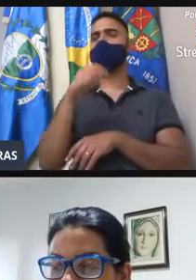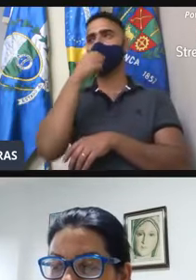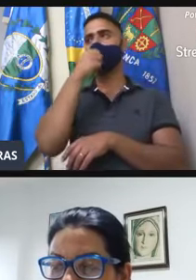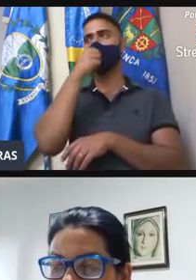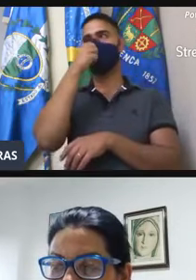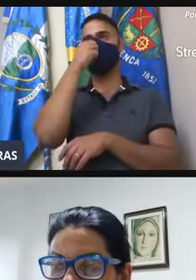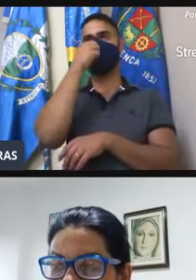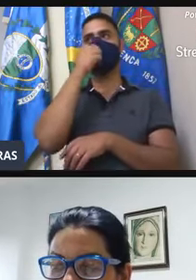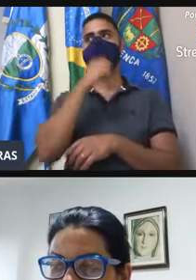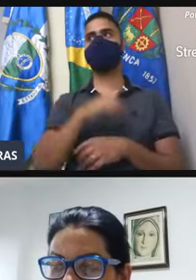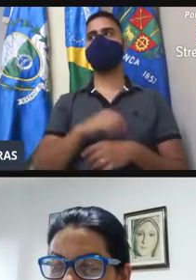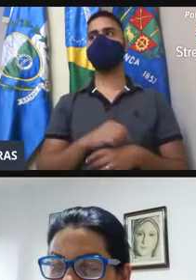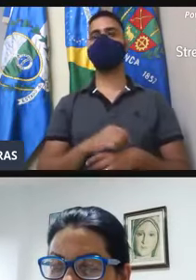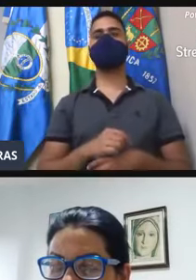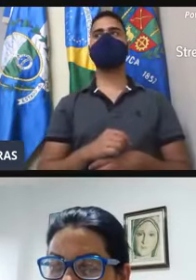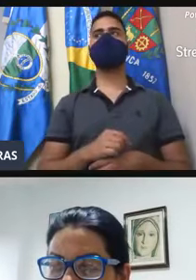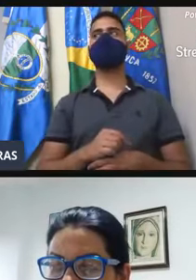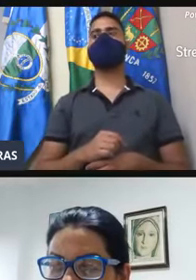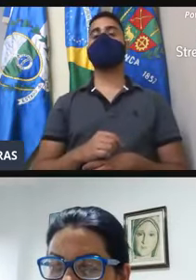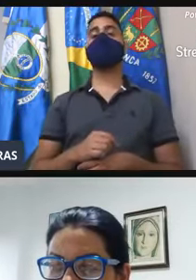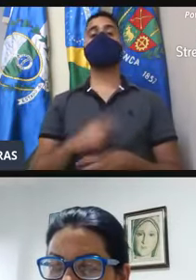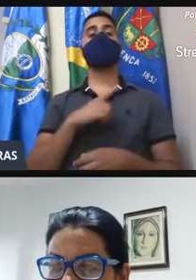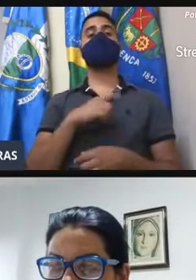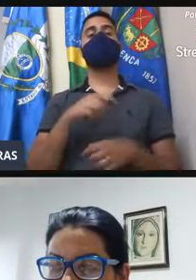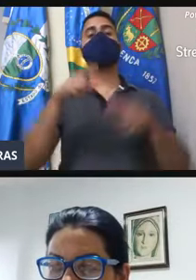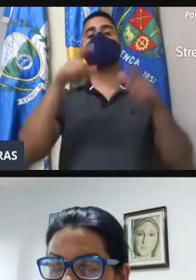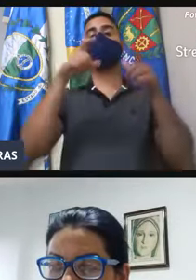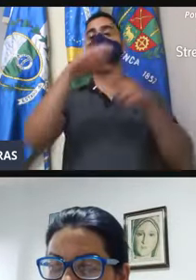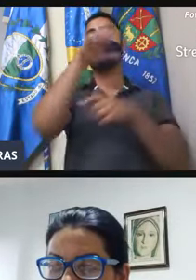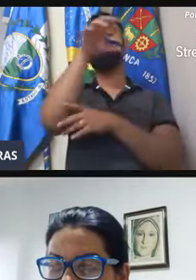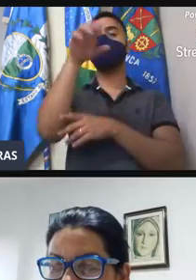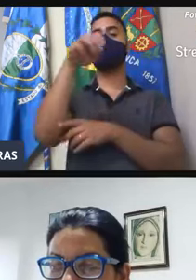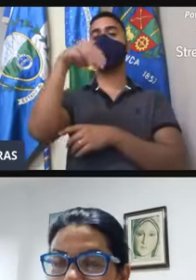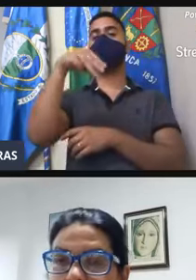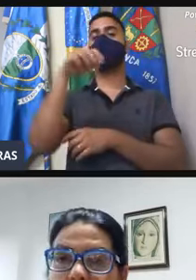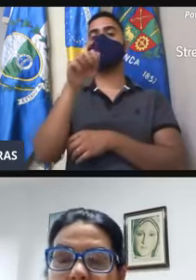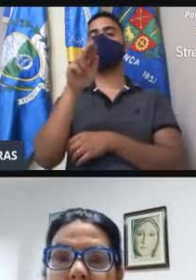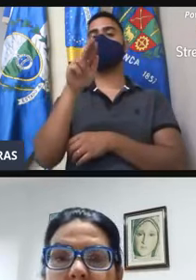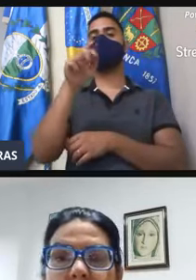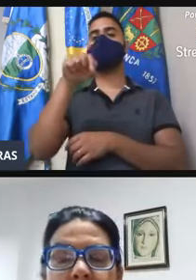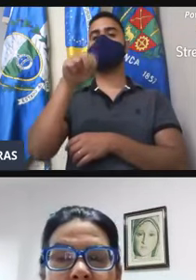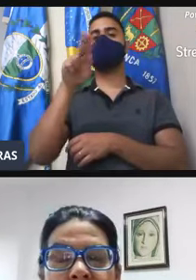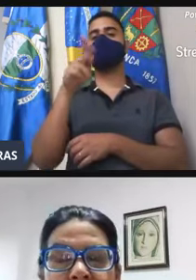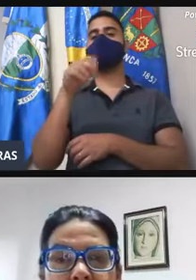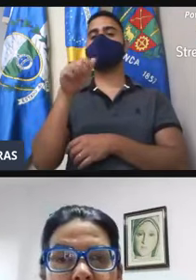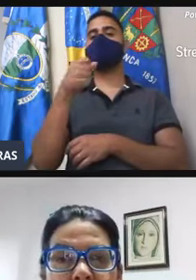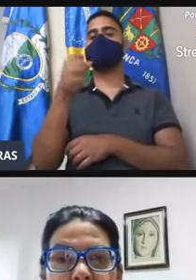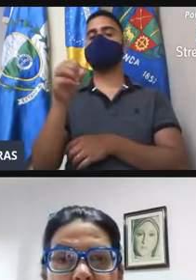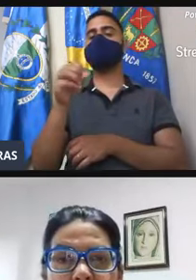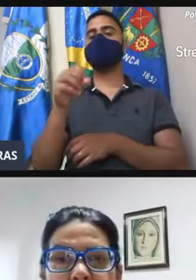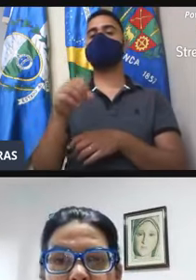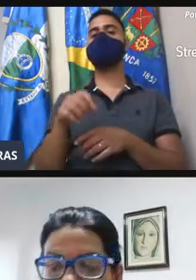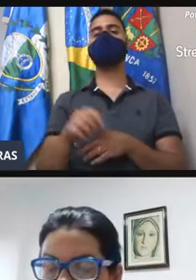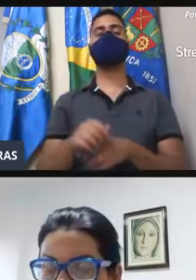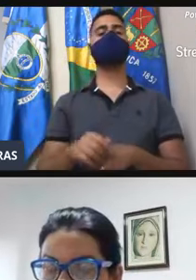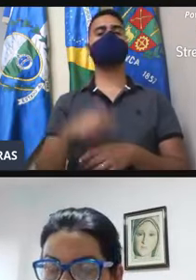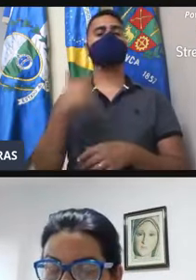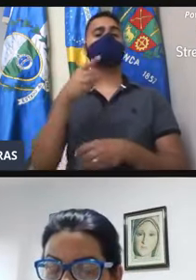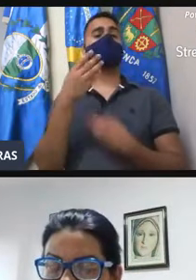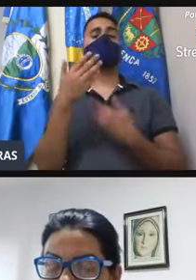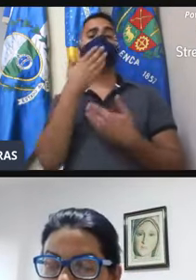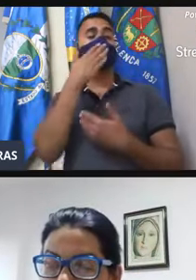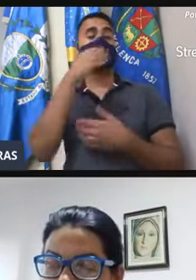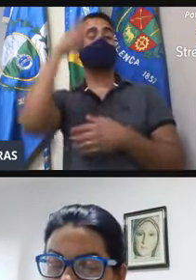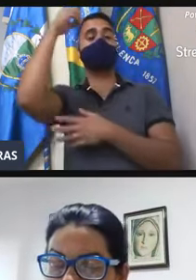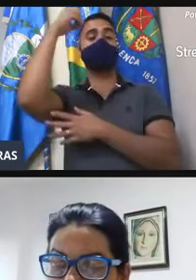rodovia RJ-145, que liga os bairros Marquesão até o antigo Parque de Exposições, sendo que este trecho não possui nenhum tipo de iluminação, já pensando